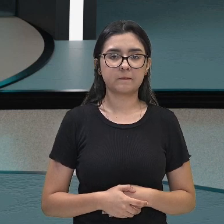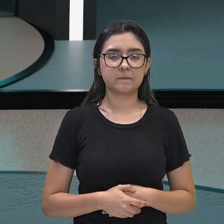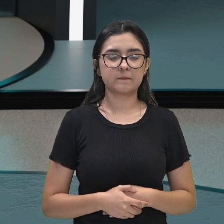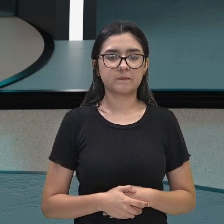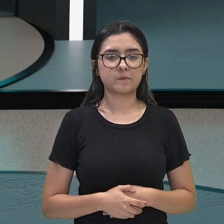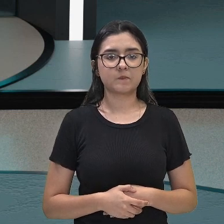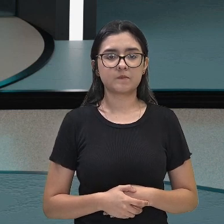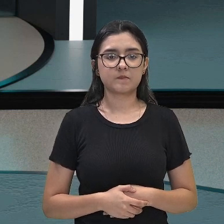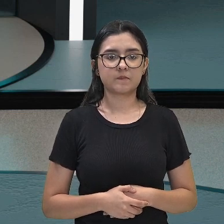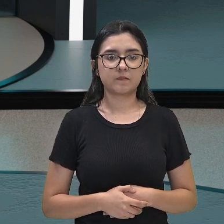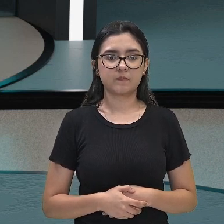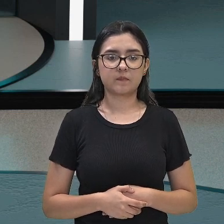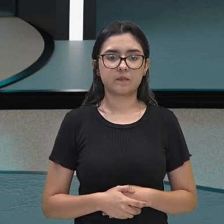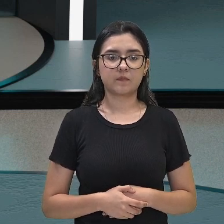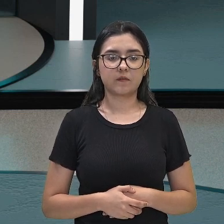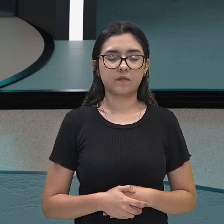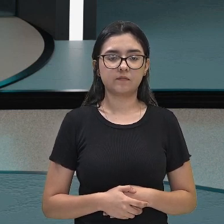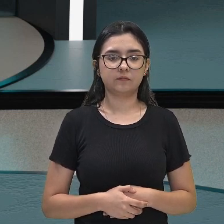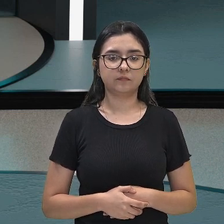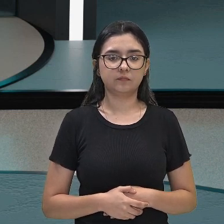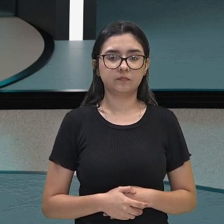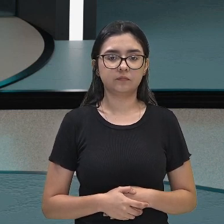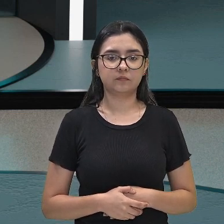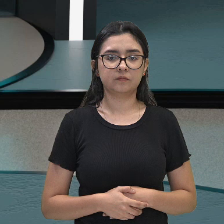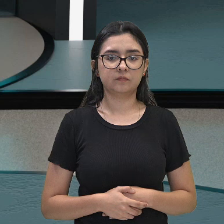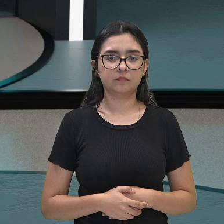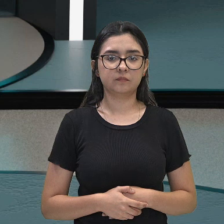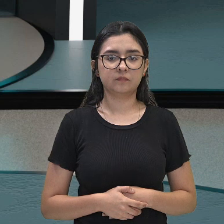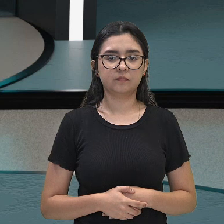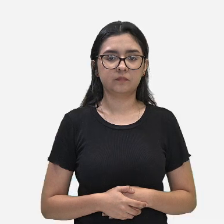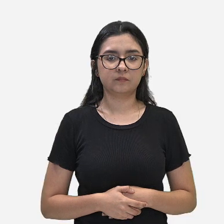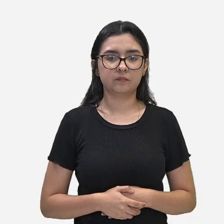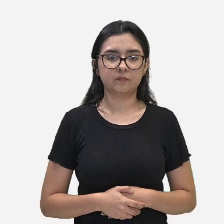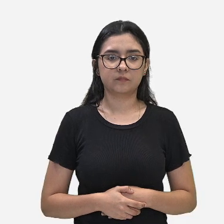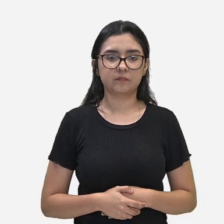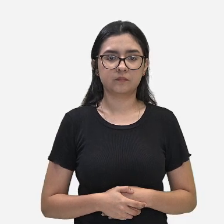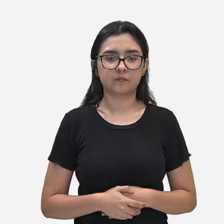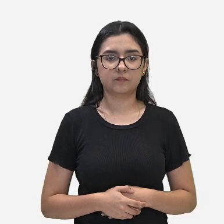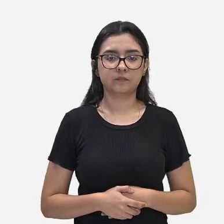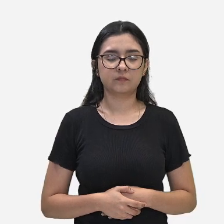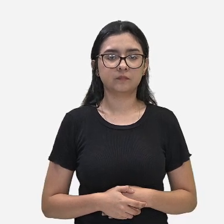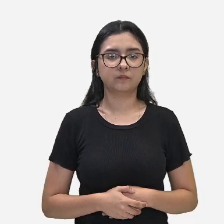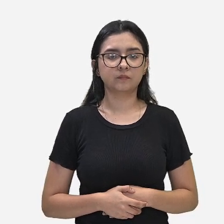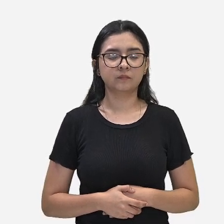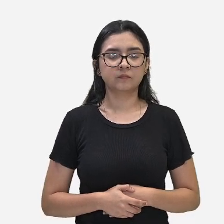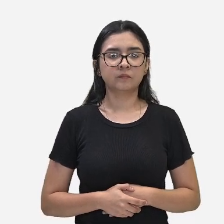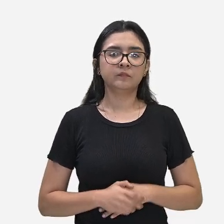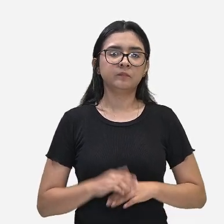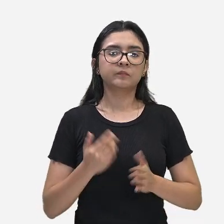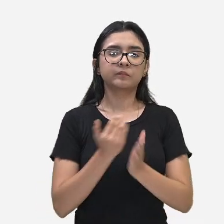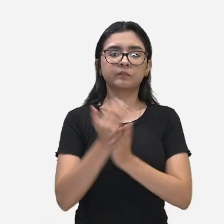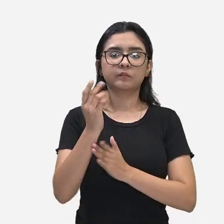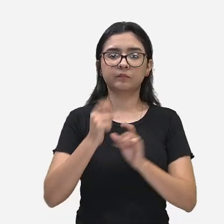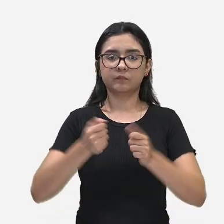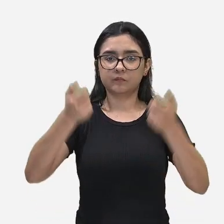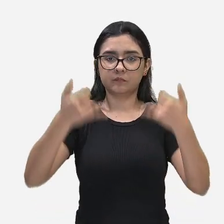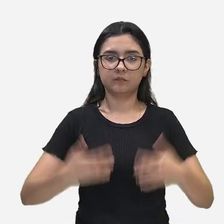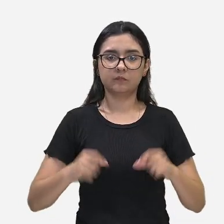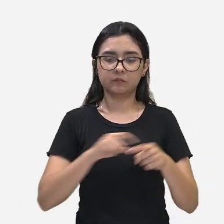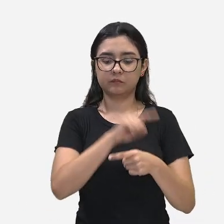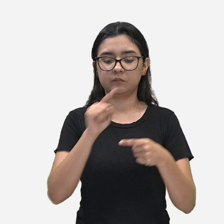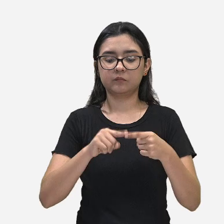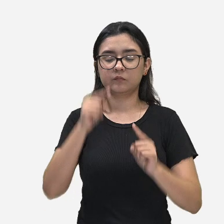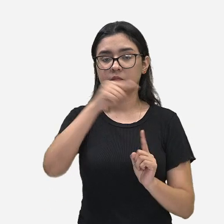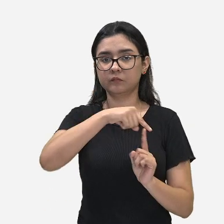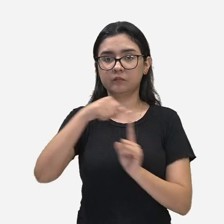os ordinales. E começando com os números cardinales. Que são, professora,